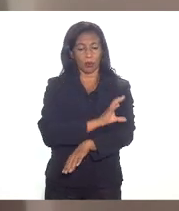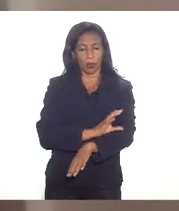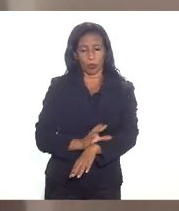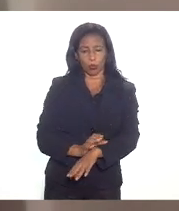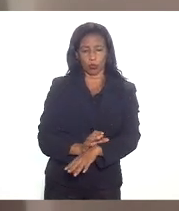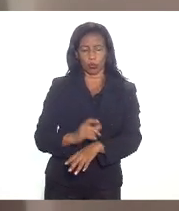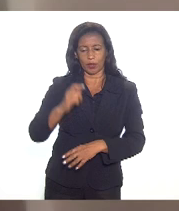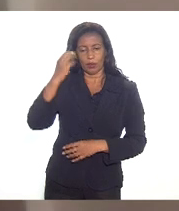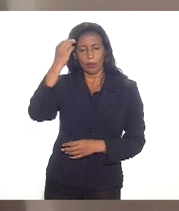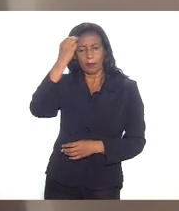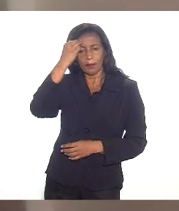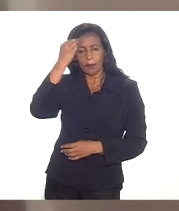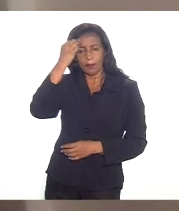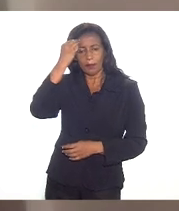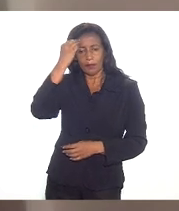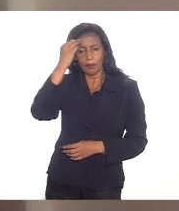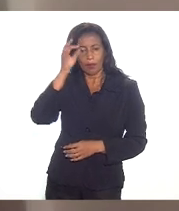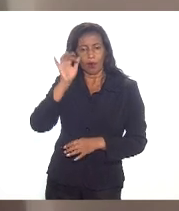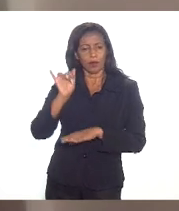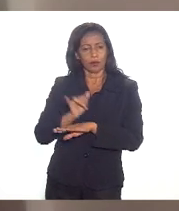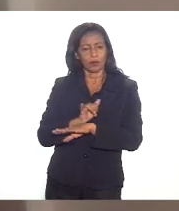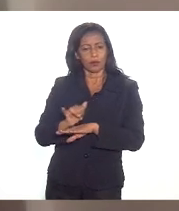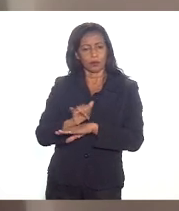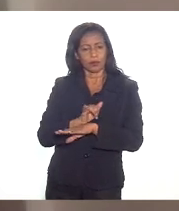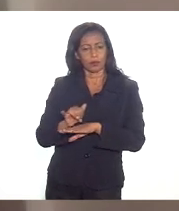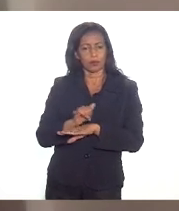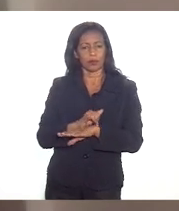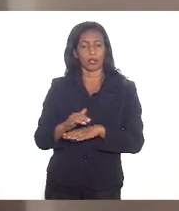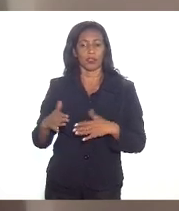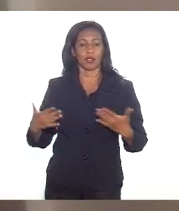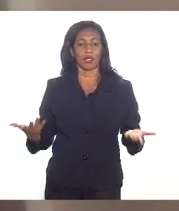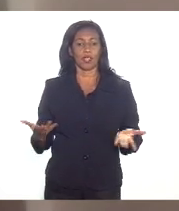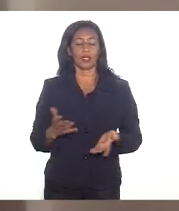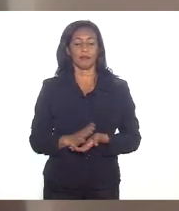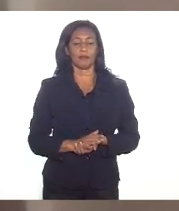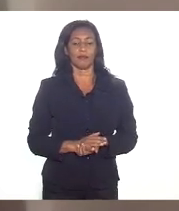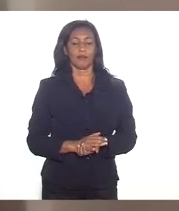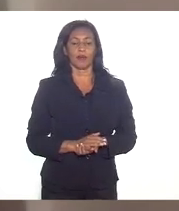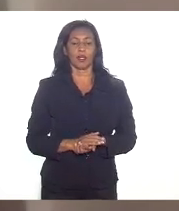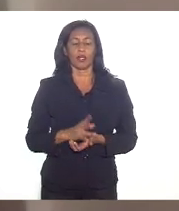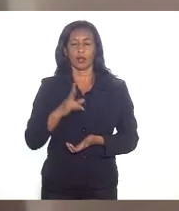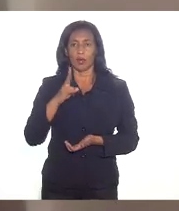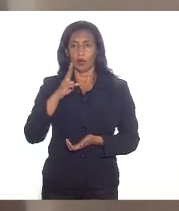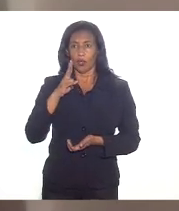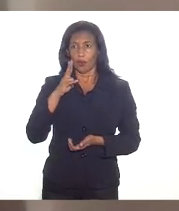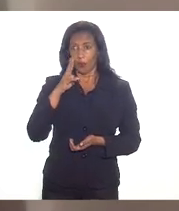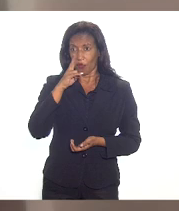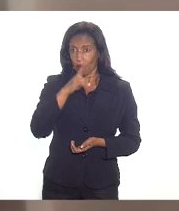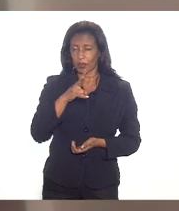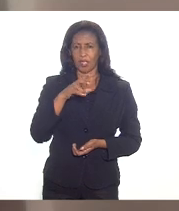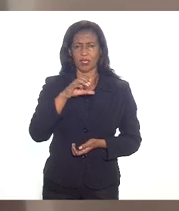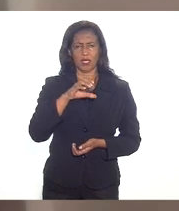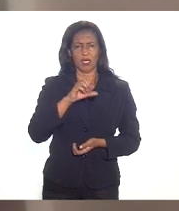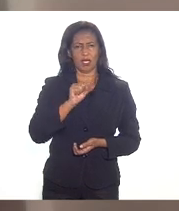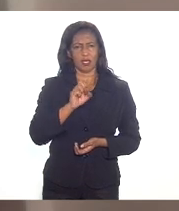uma memória de planejamento do setor público. E aí fortalecer a CEPERD é